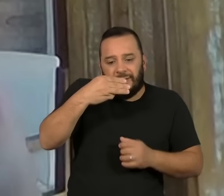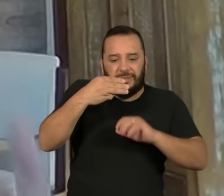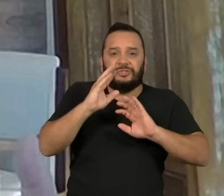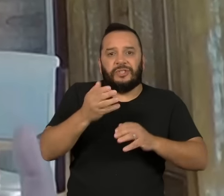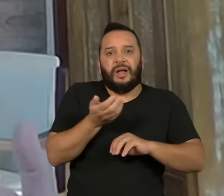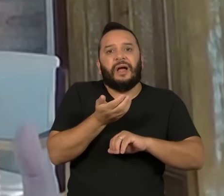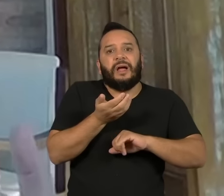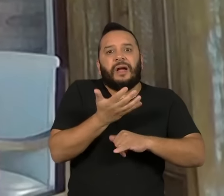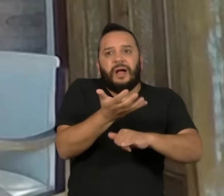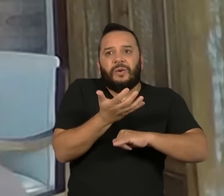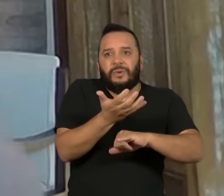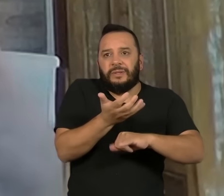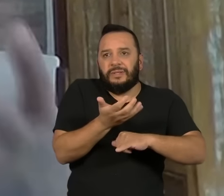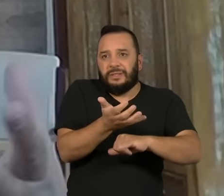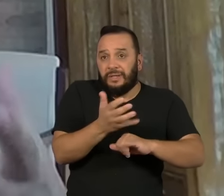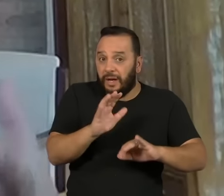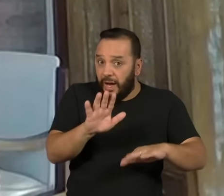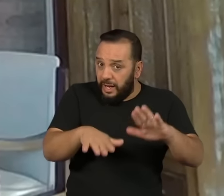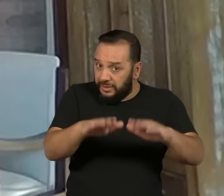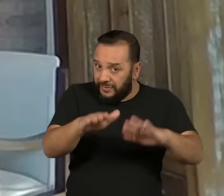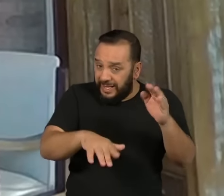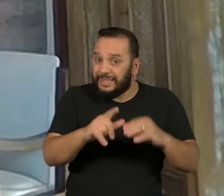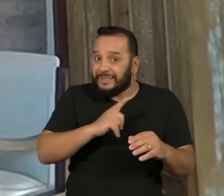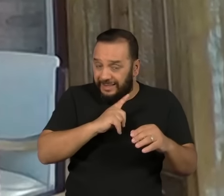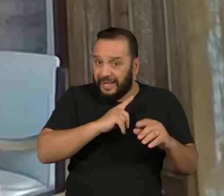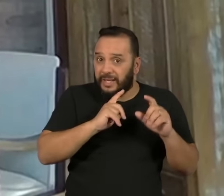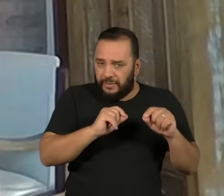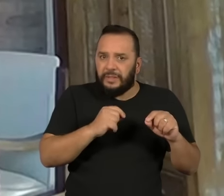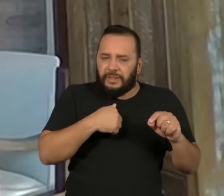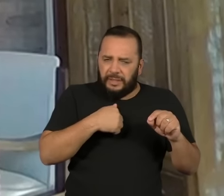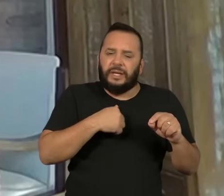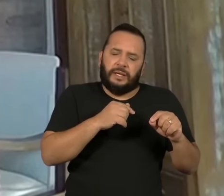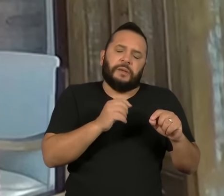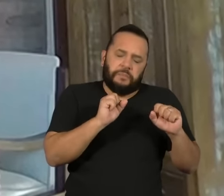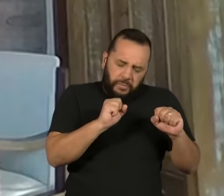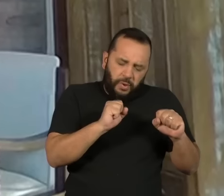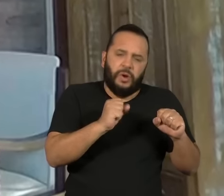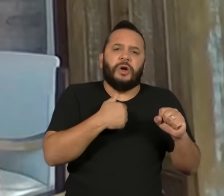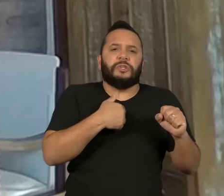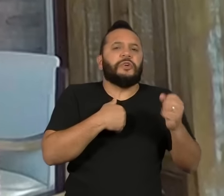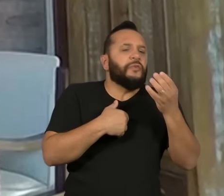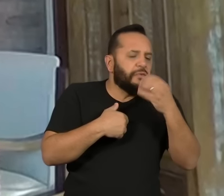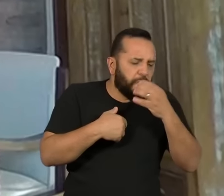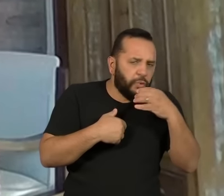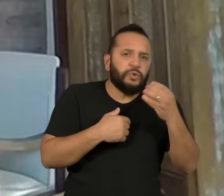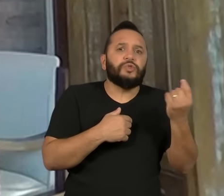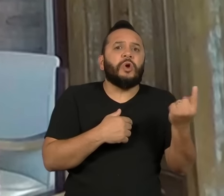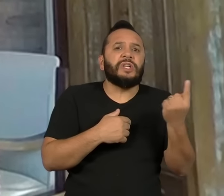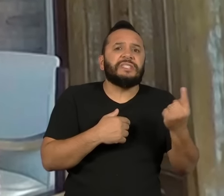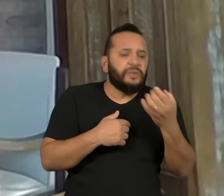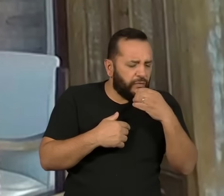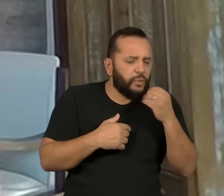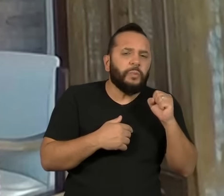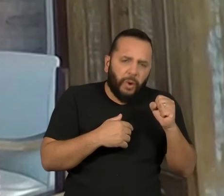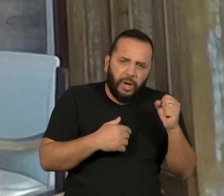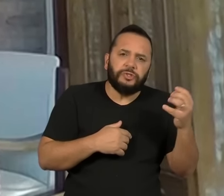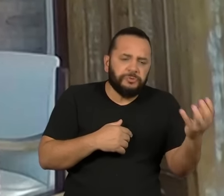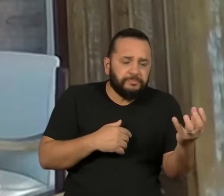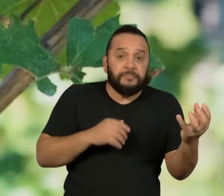até pode produzir seus frutos sem a atuação de um polinizador, mas esses frutos eles não têm